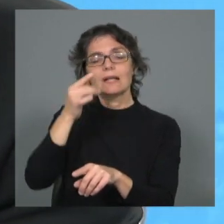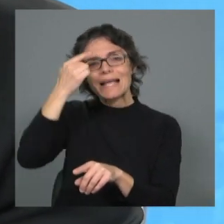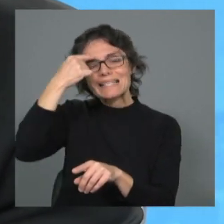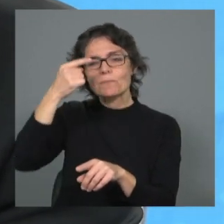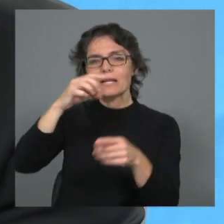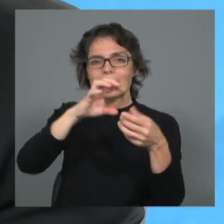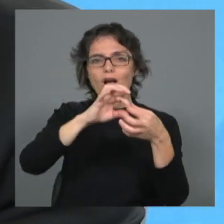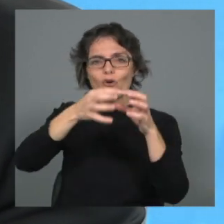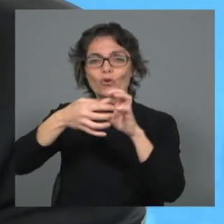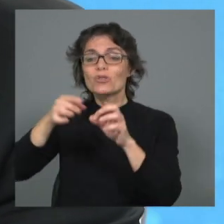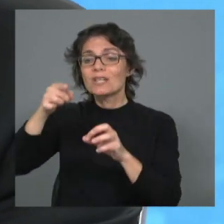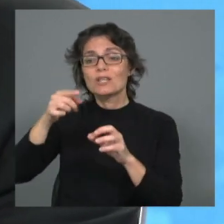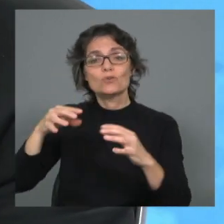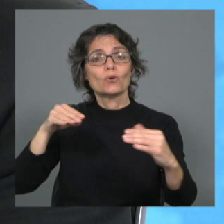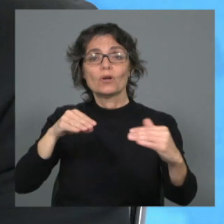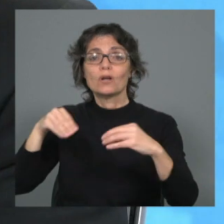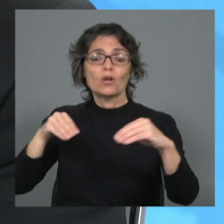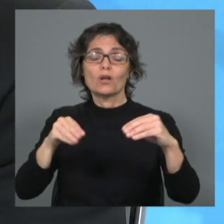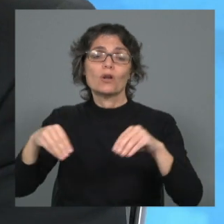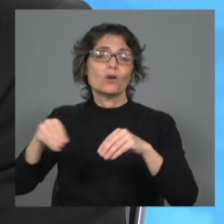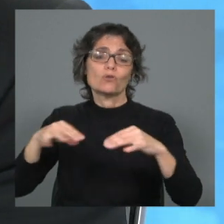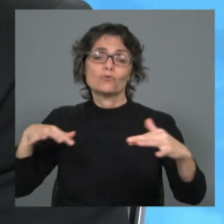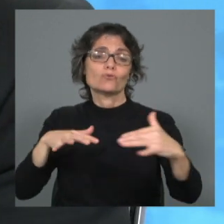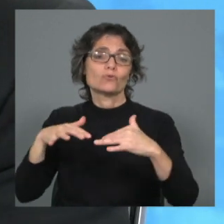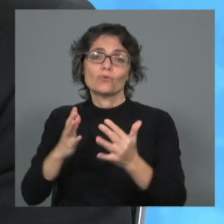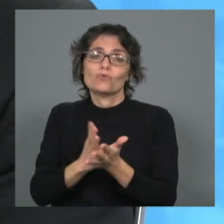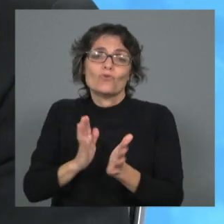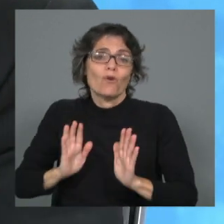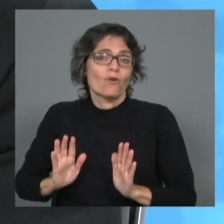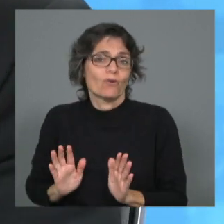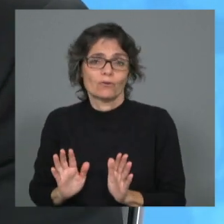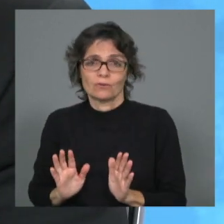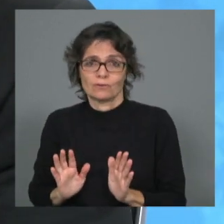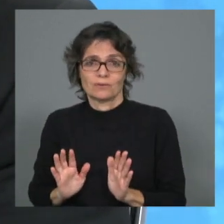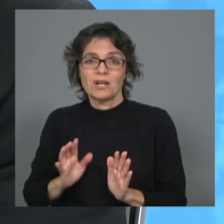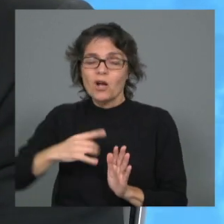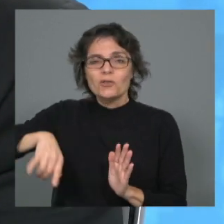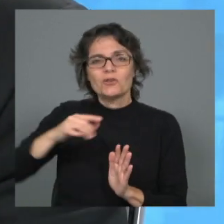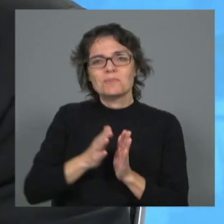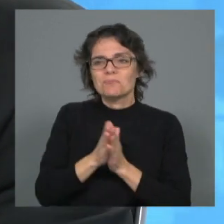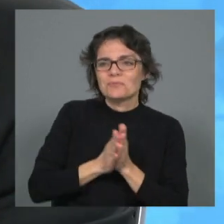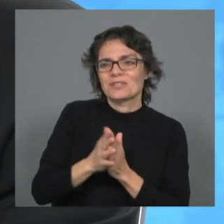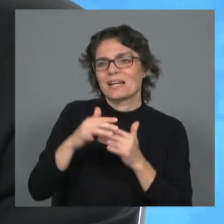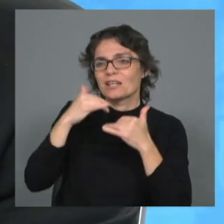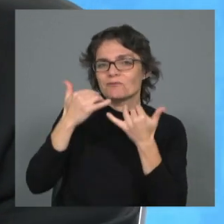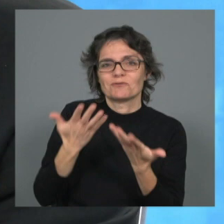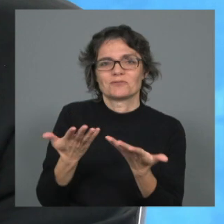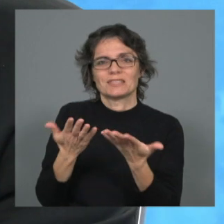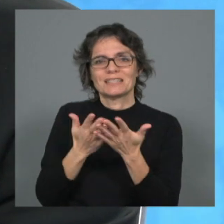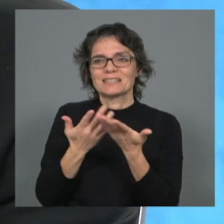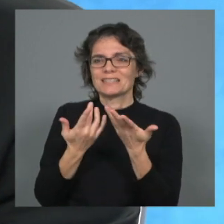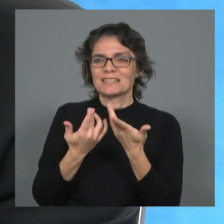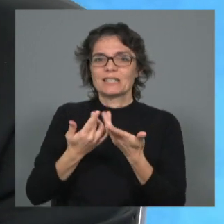de que aquilo também é para nós estarmos ali no sentido de gozarmos, de valorizar uma